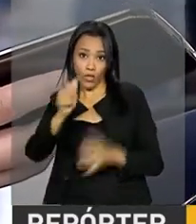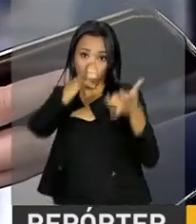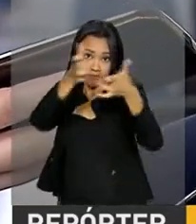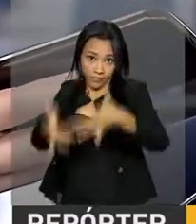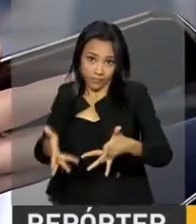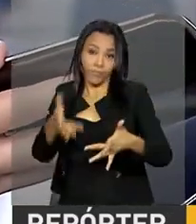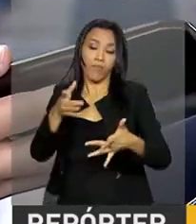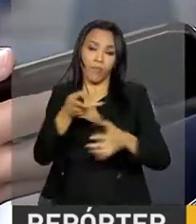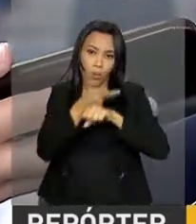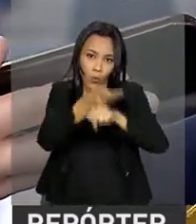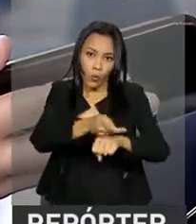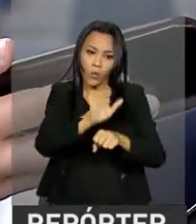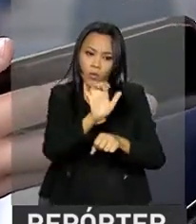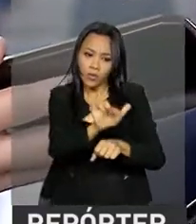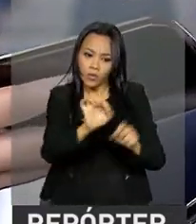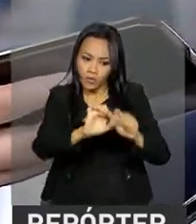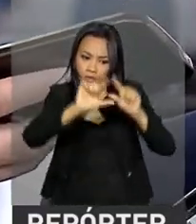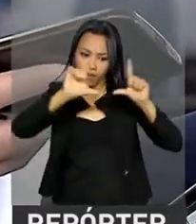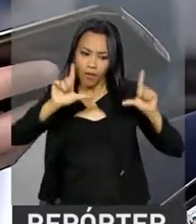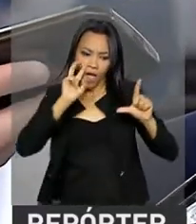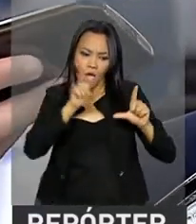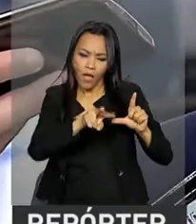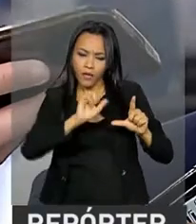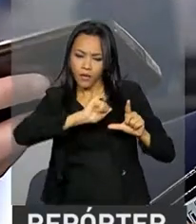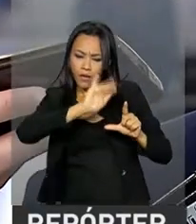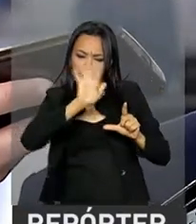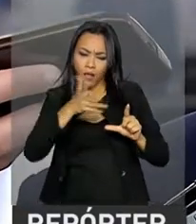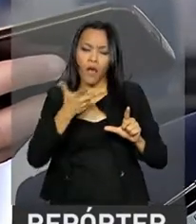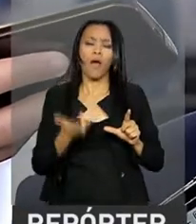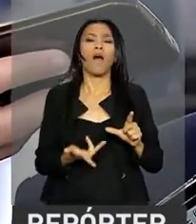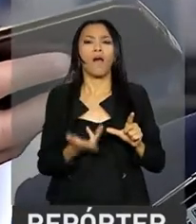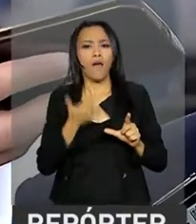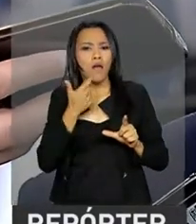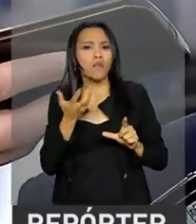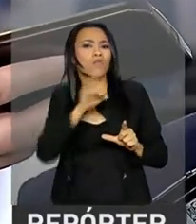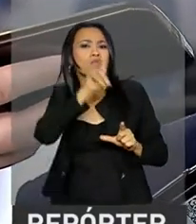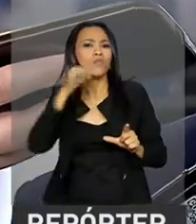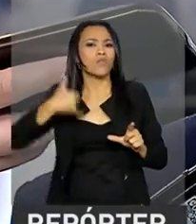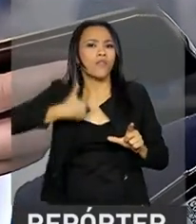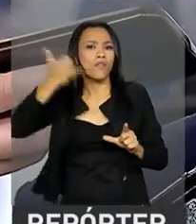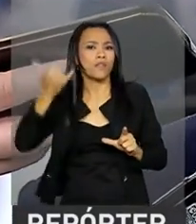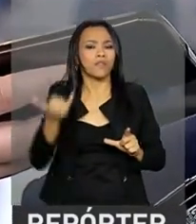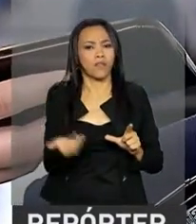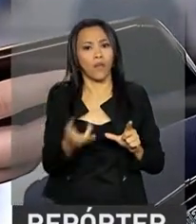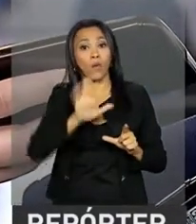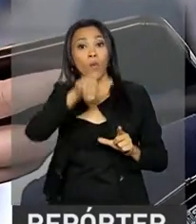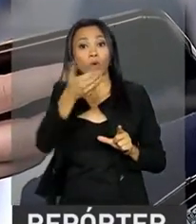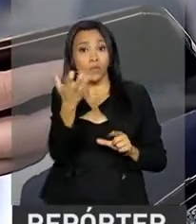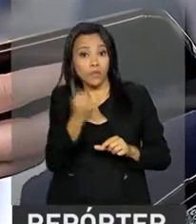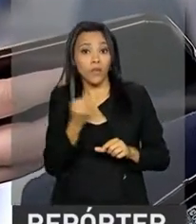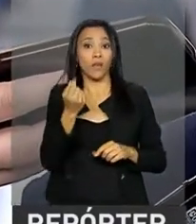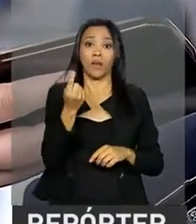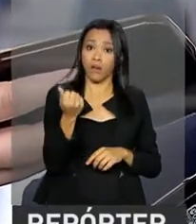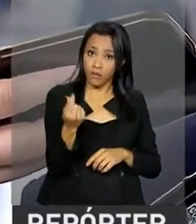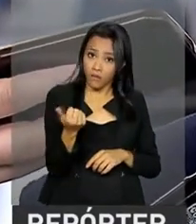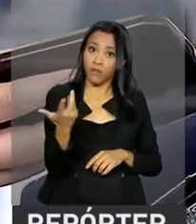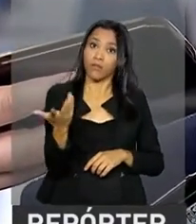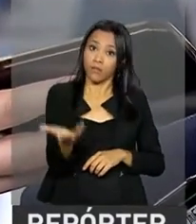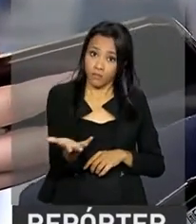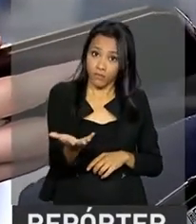pessoa pode fazer opção definir claramente quando é que é a sua data de aniversário quando vai ser o seu